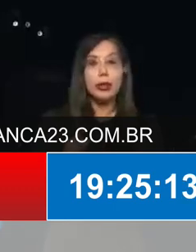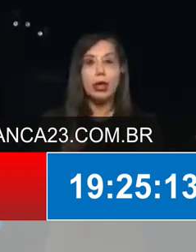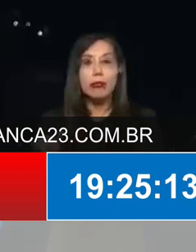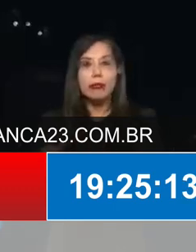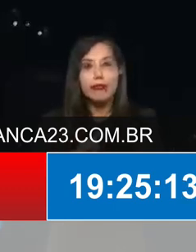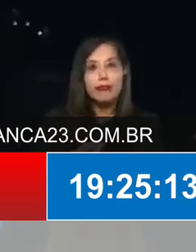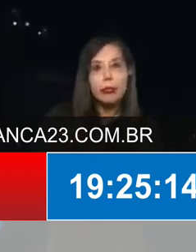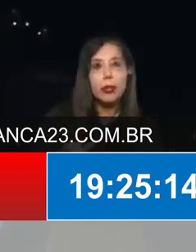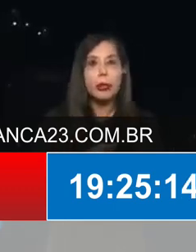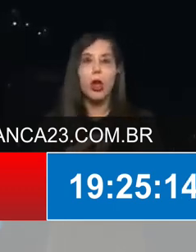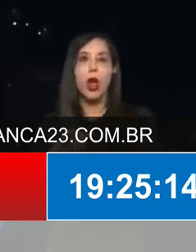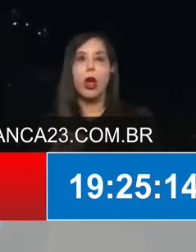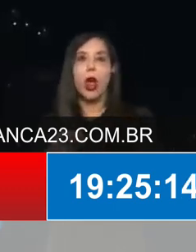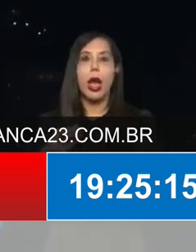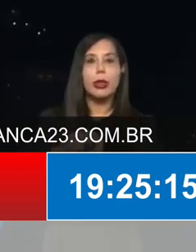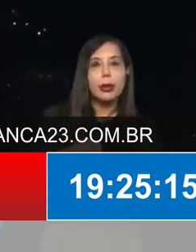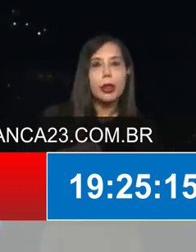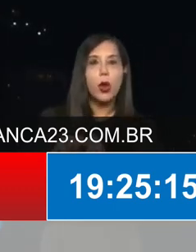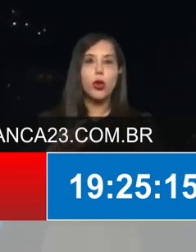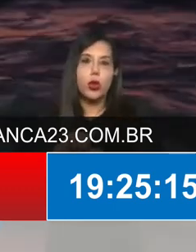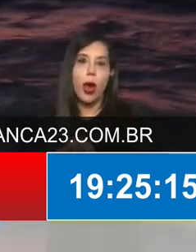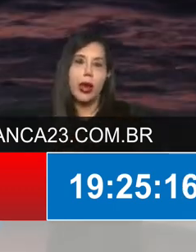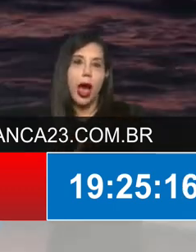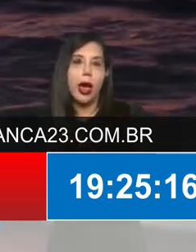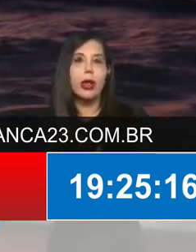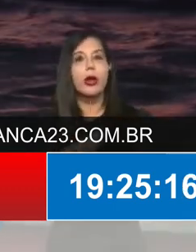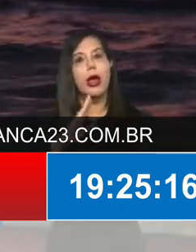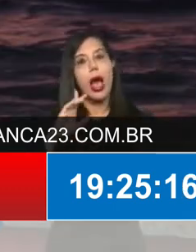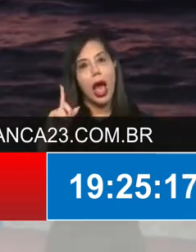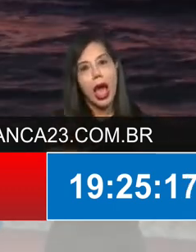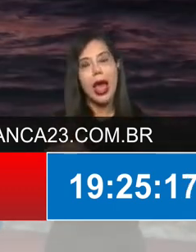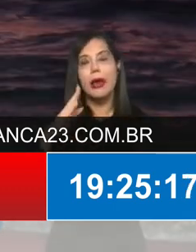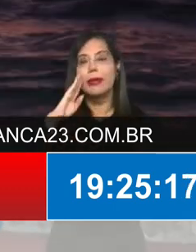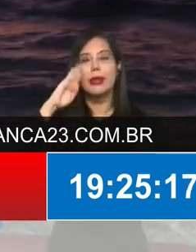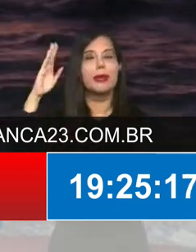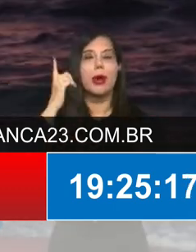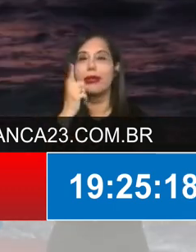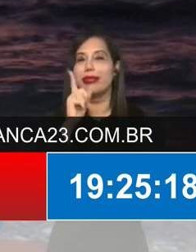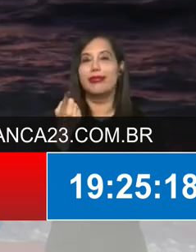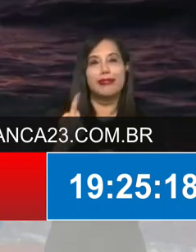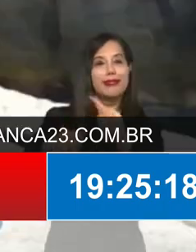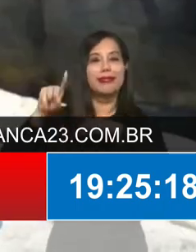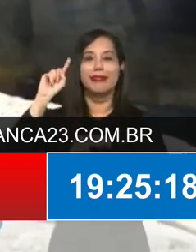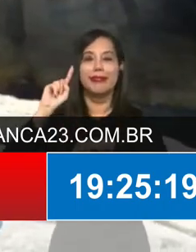se adapte à rotina de cada um parece ser a receita para o sucesso.